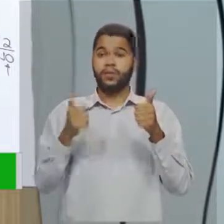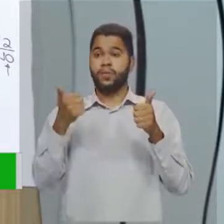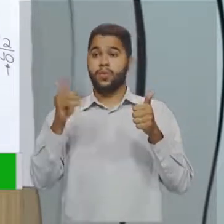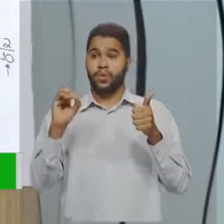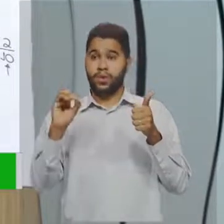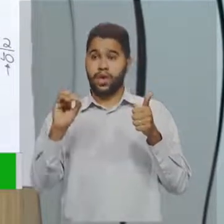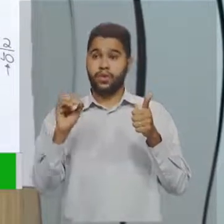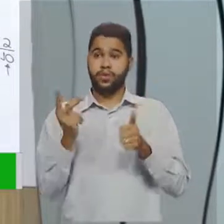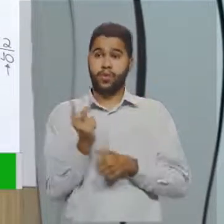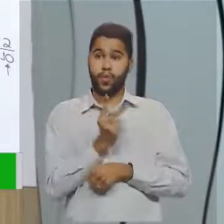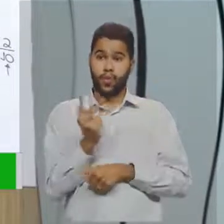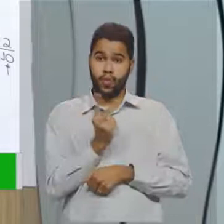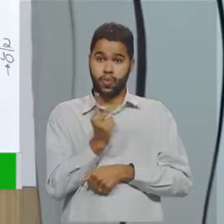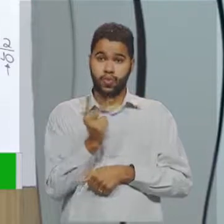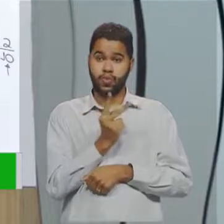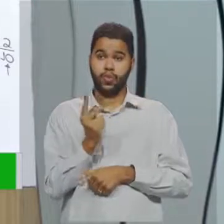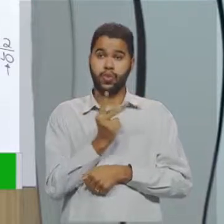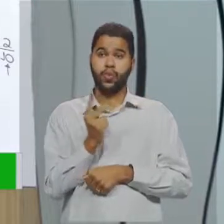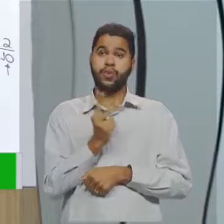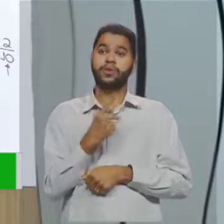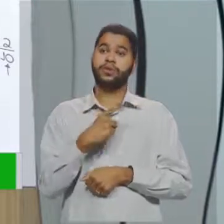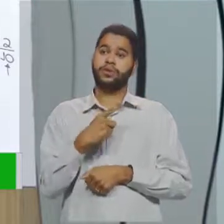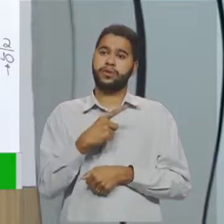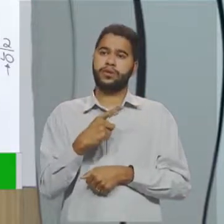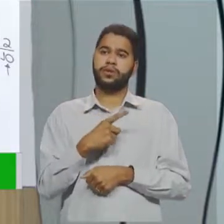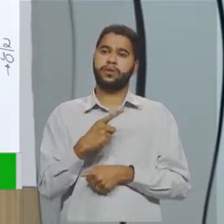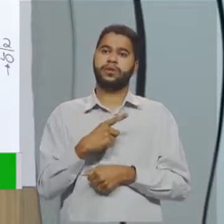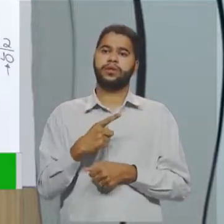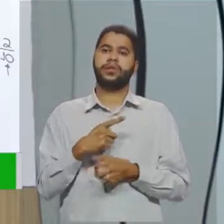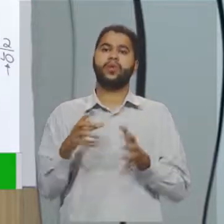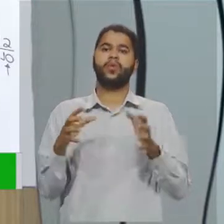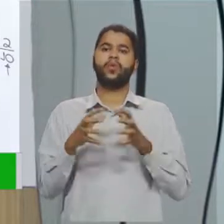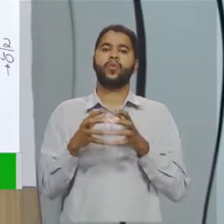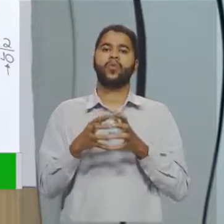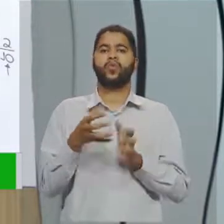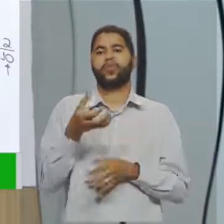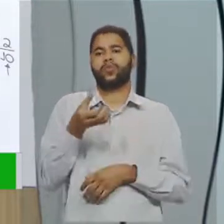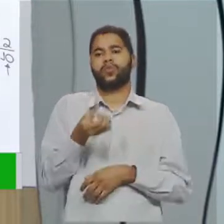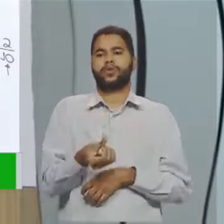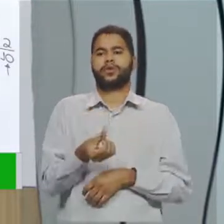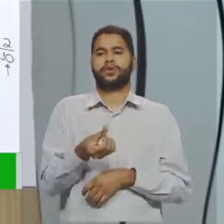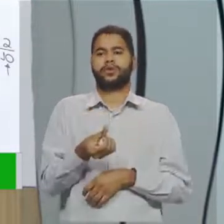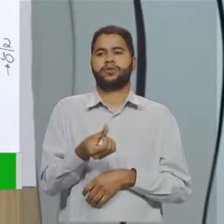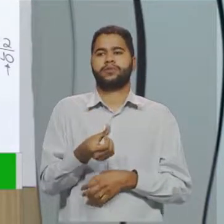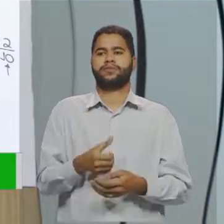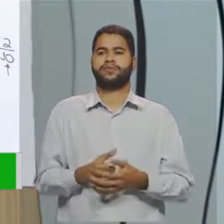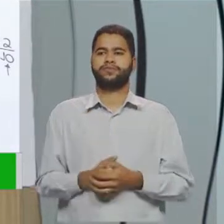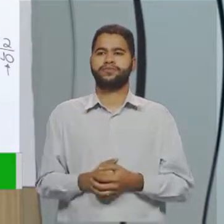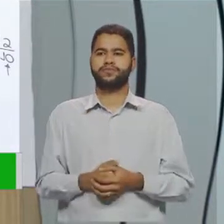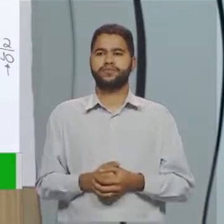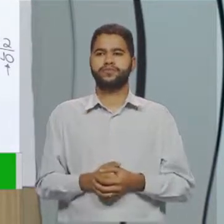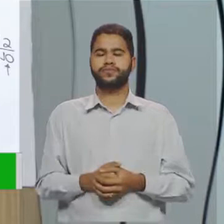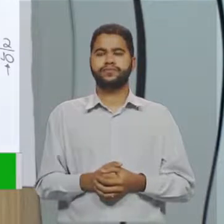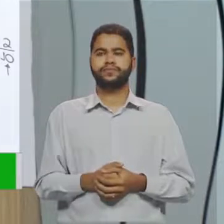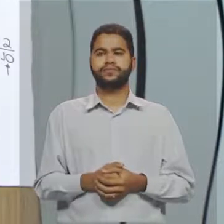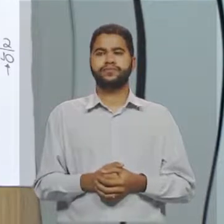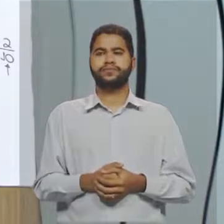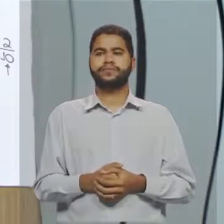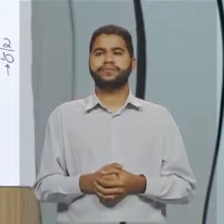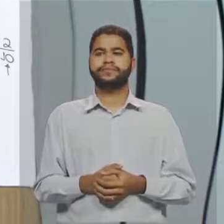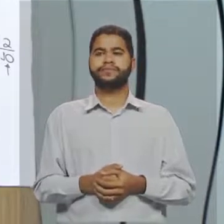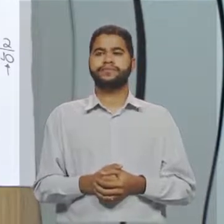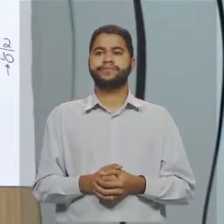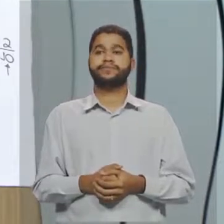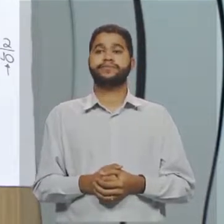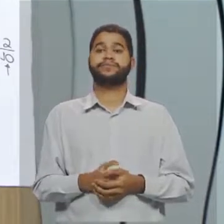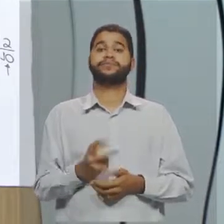10º termo vai estar dentro aqui desse conjunto e o 11º também vai estar aqui dentro. Então, quer dizer que